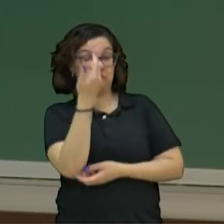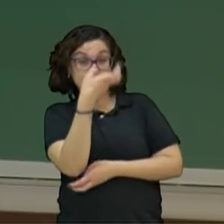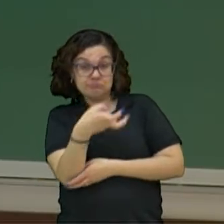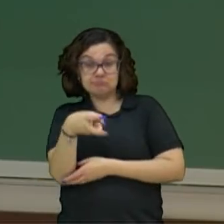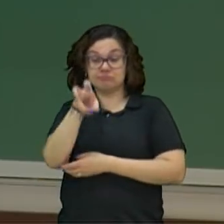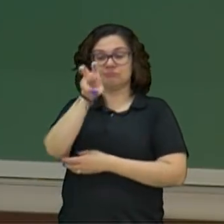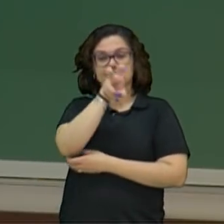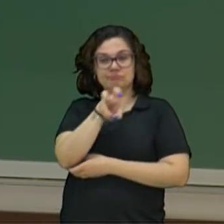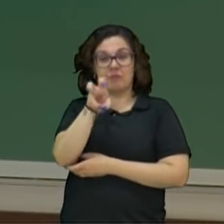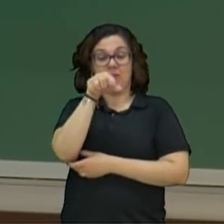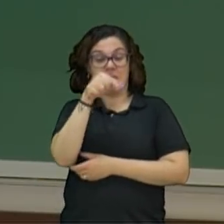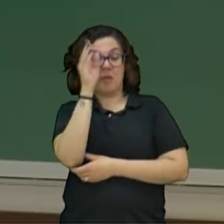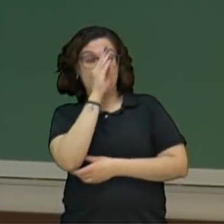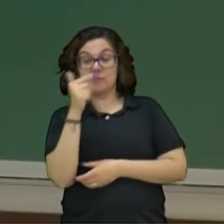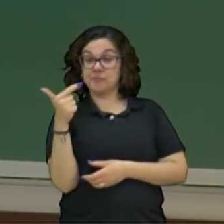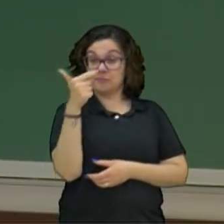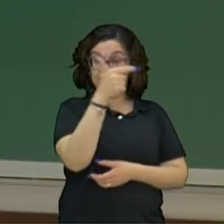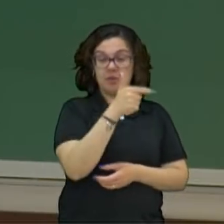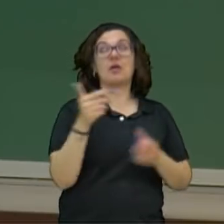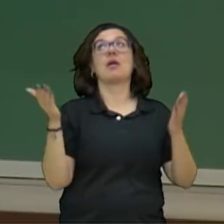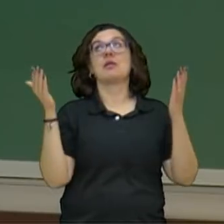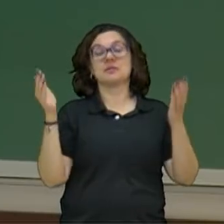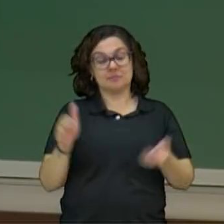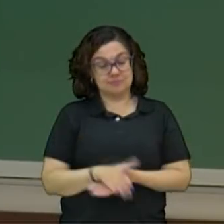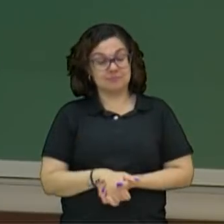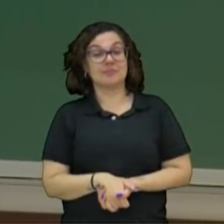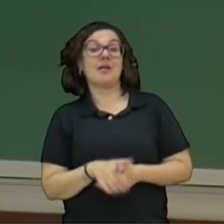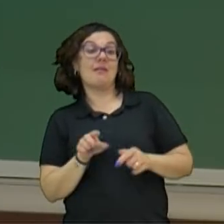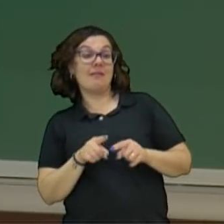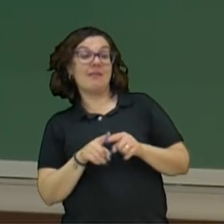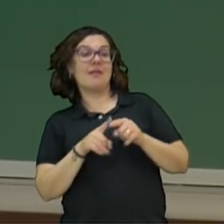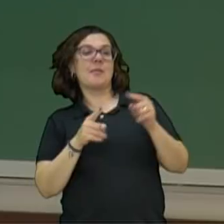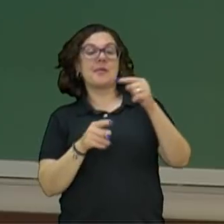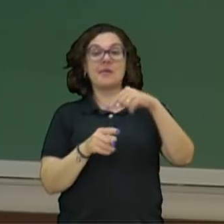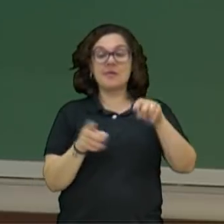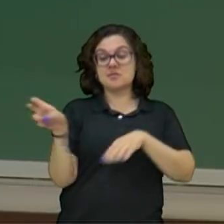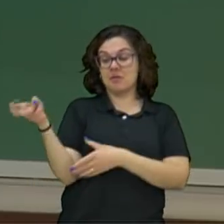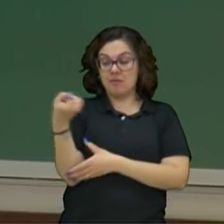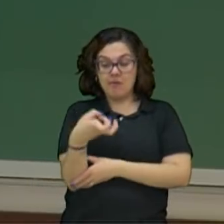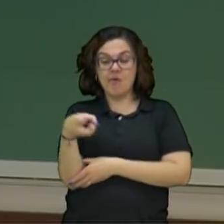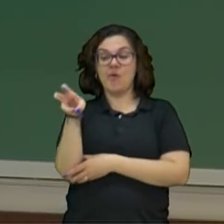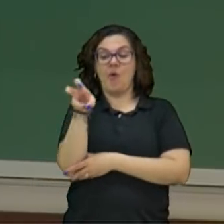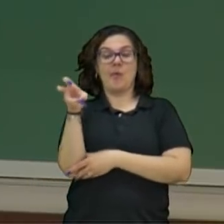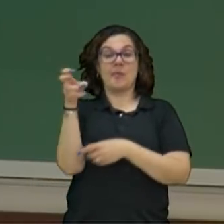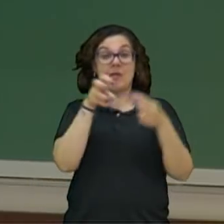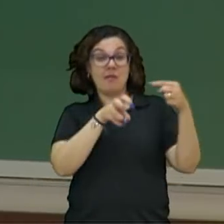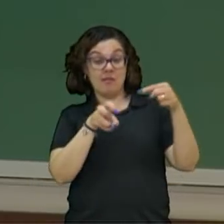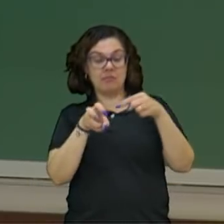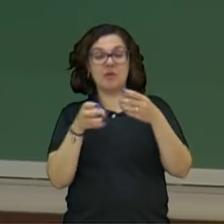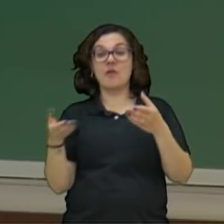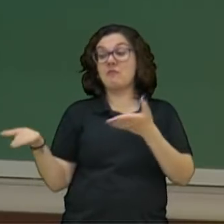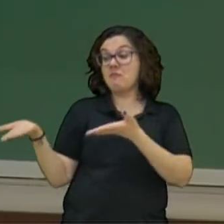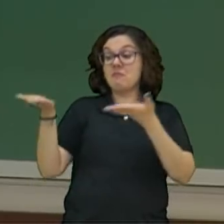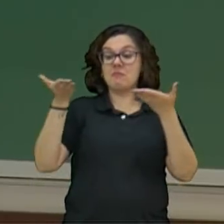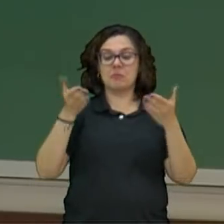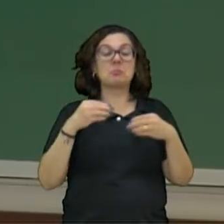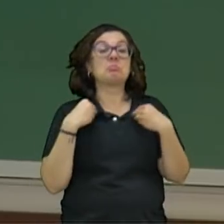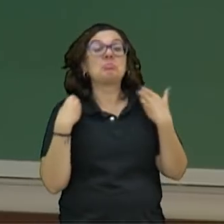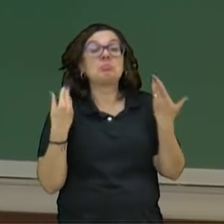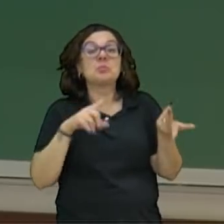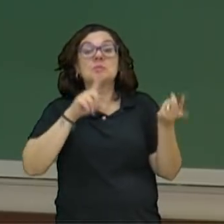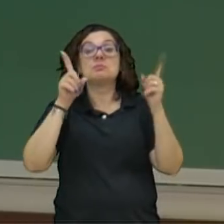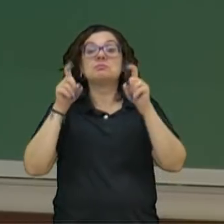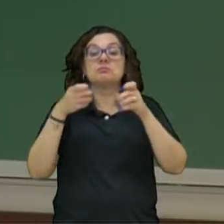naturalmente najas vivendo aqui, né? Ainda bem. E essa cobra, ela foi trazida, né? Não se sabe ainda ao certo como aqui